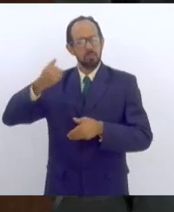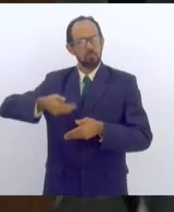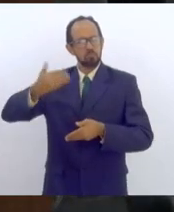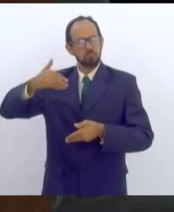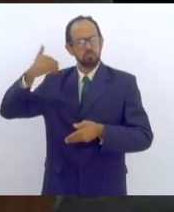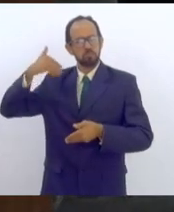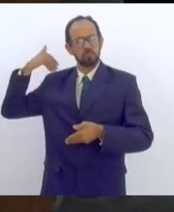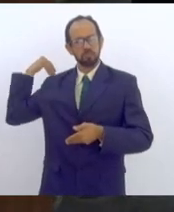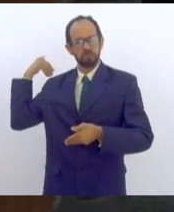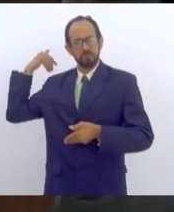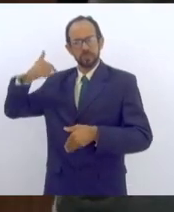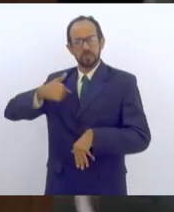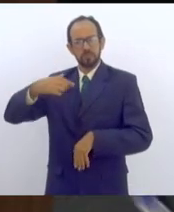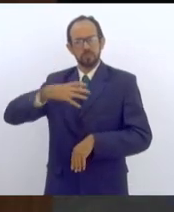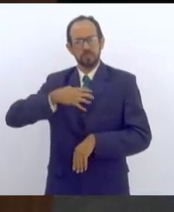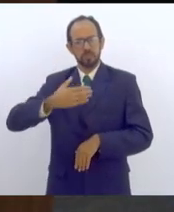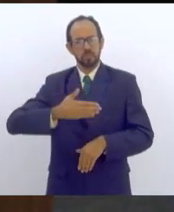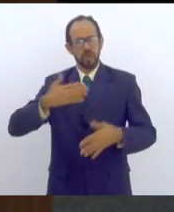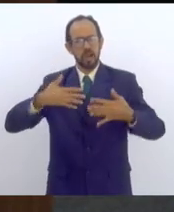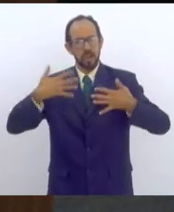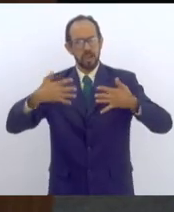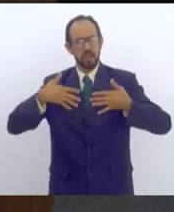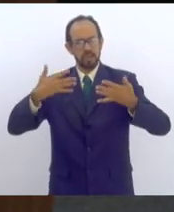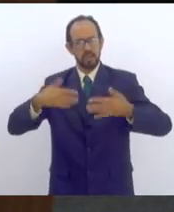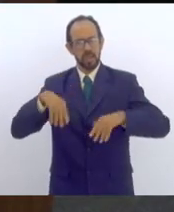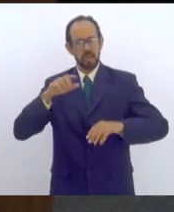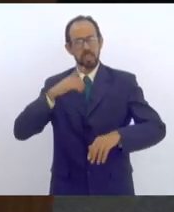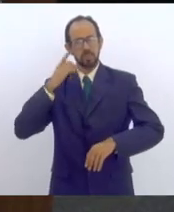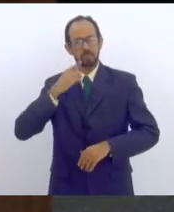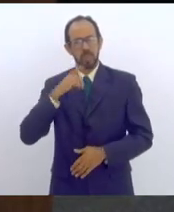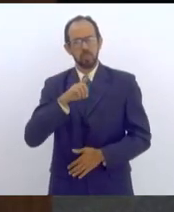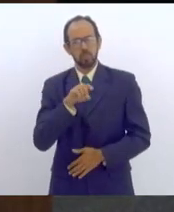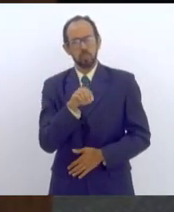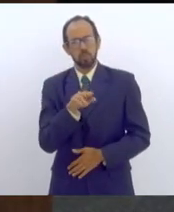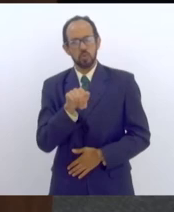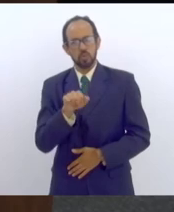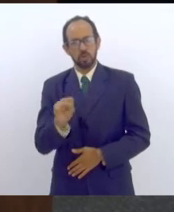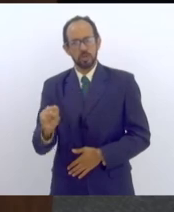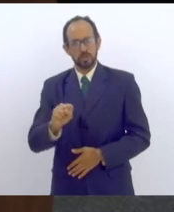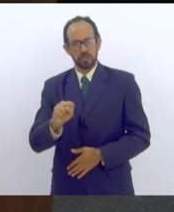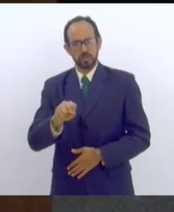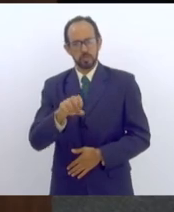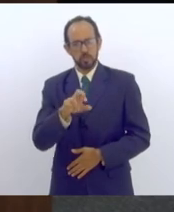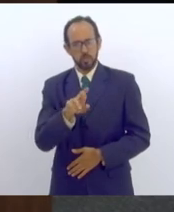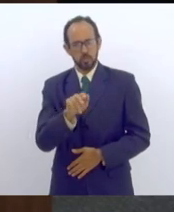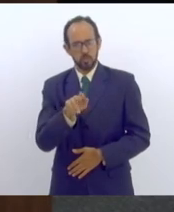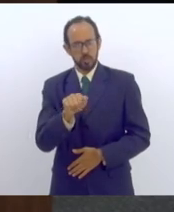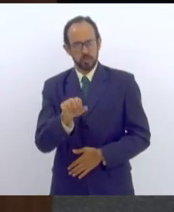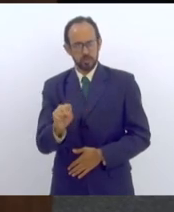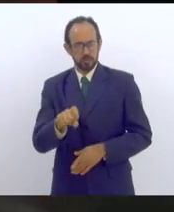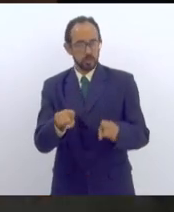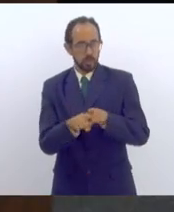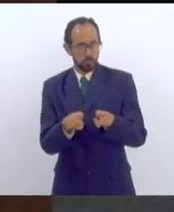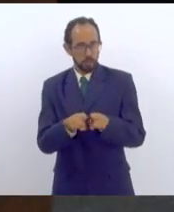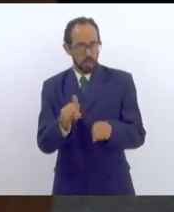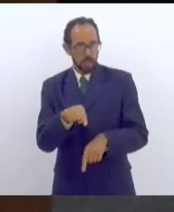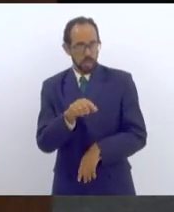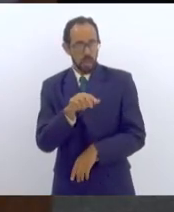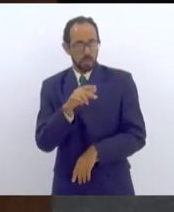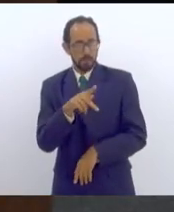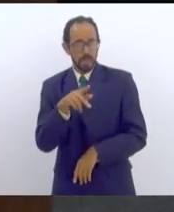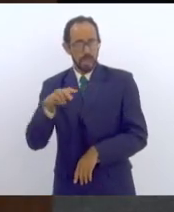para minha alegria, o deputado Douglas Ruas, que é policial civil como eu, e eu tive a oportunidade